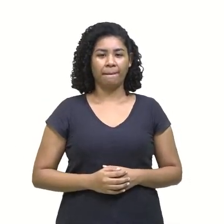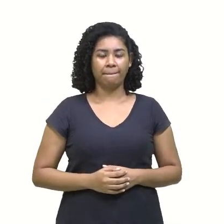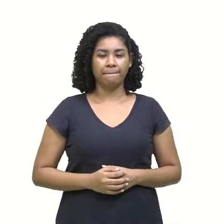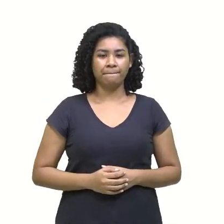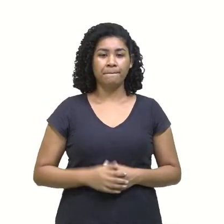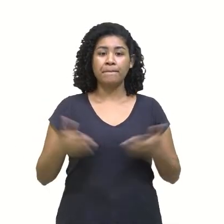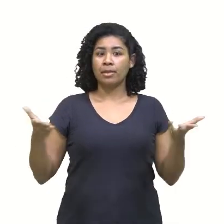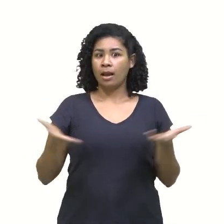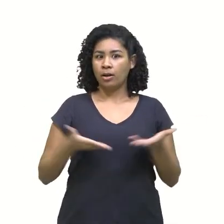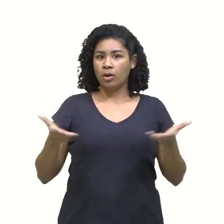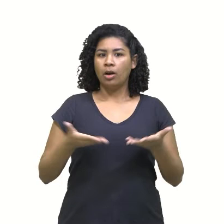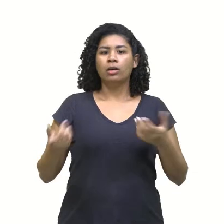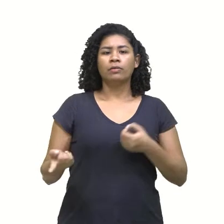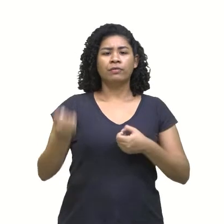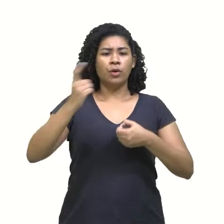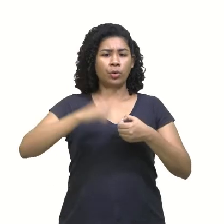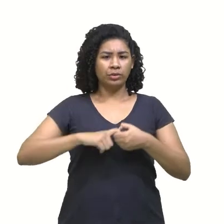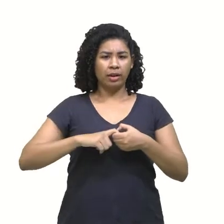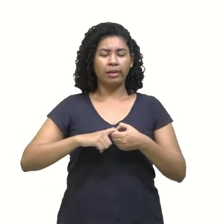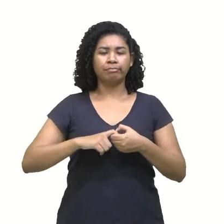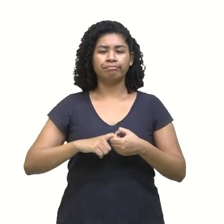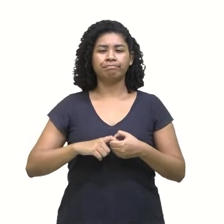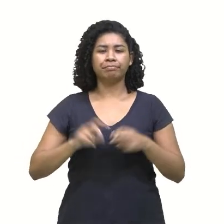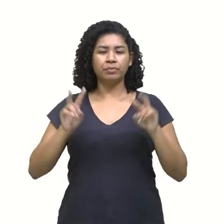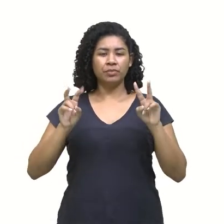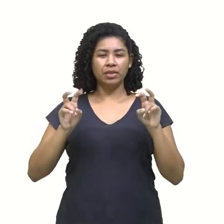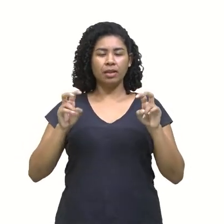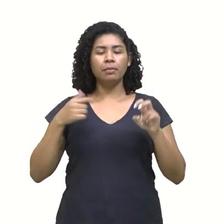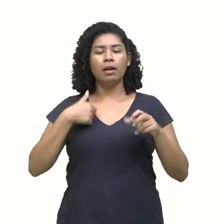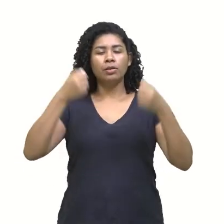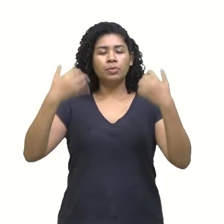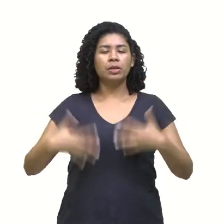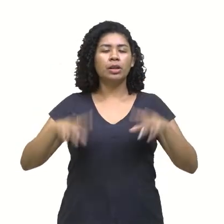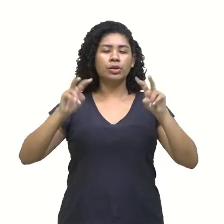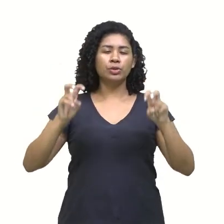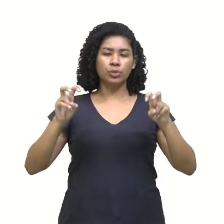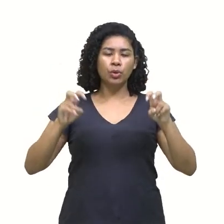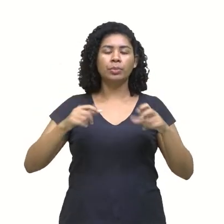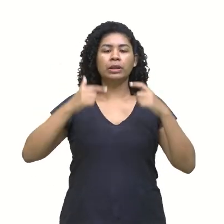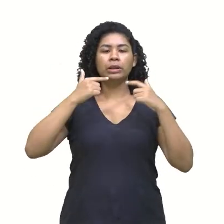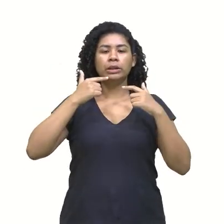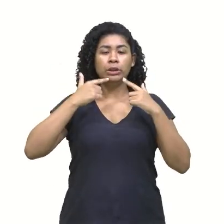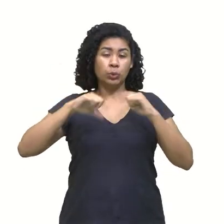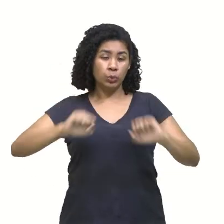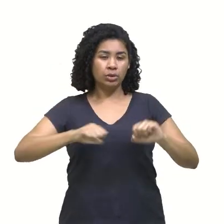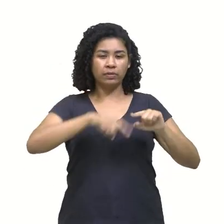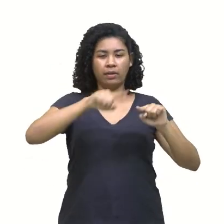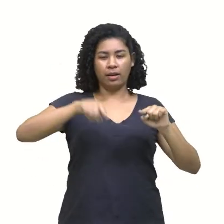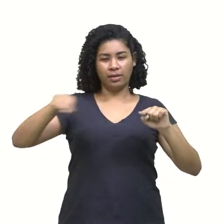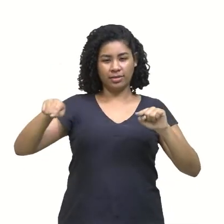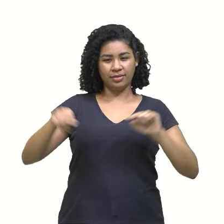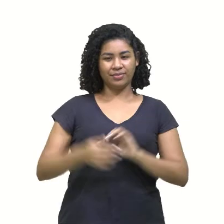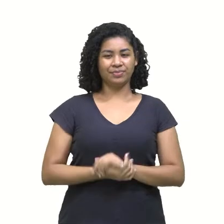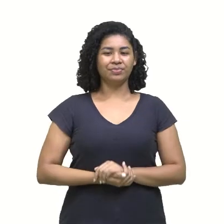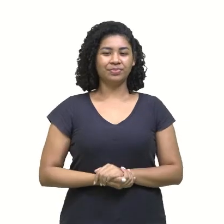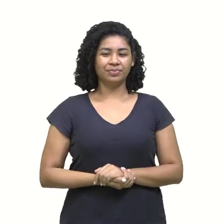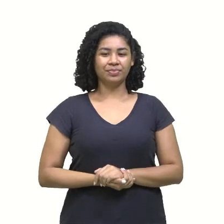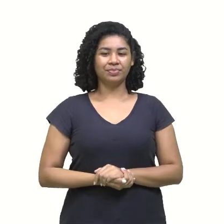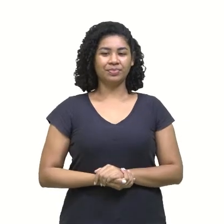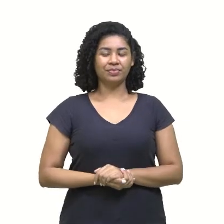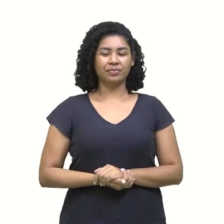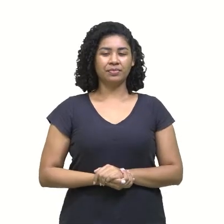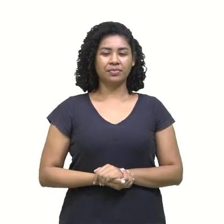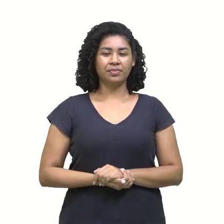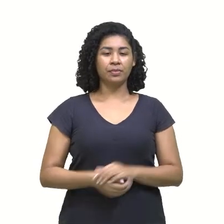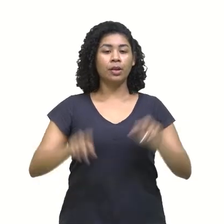agora a gente vai voltar ao nosso tópico que a gente estava falando sobre variações linguísticas, certo? Então, em